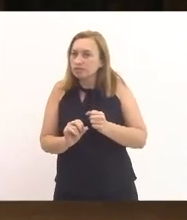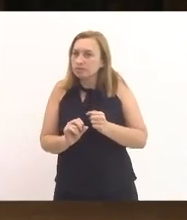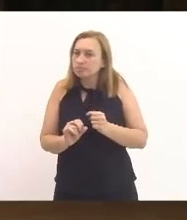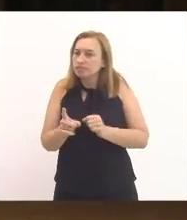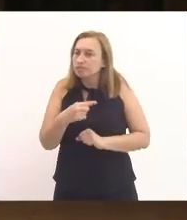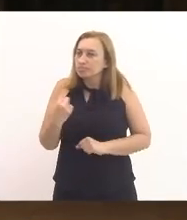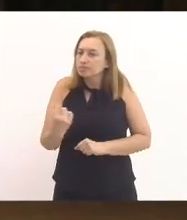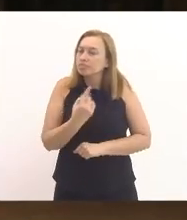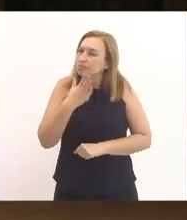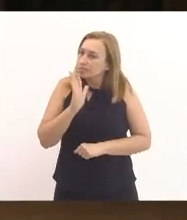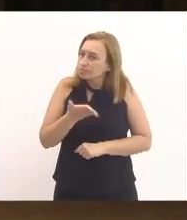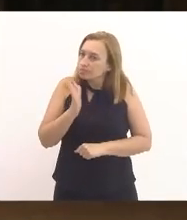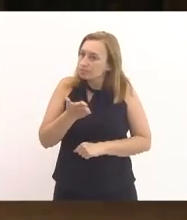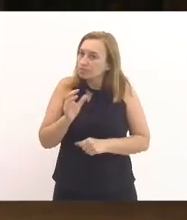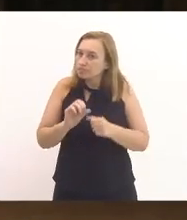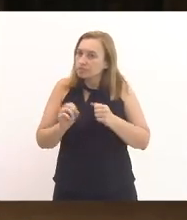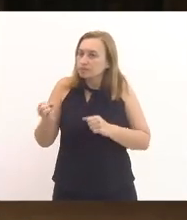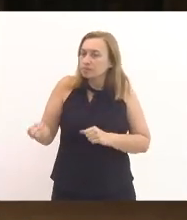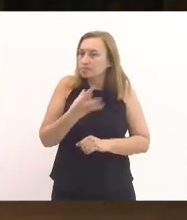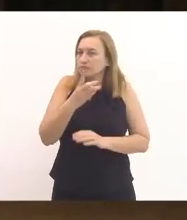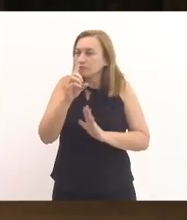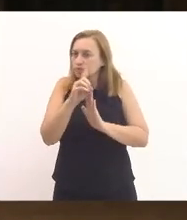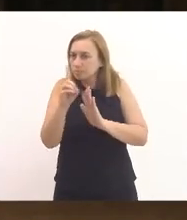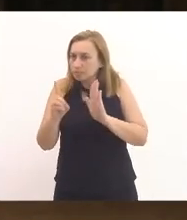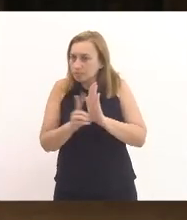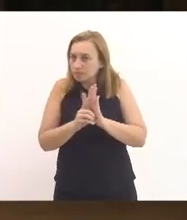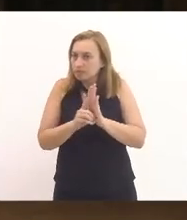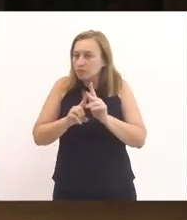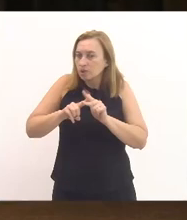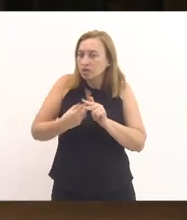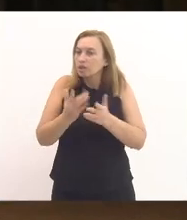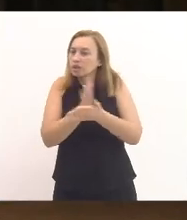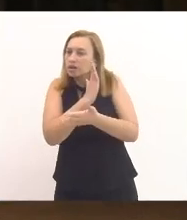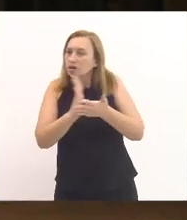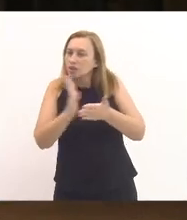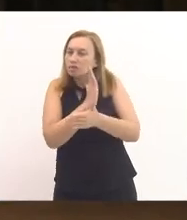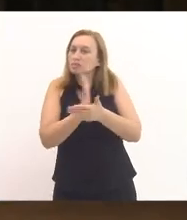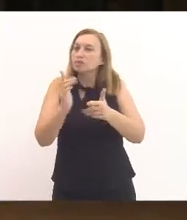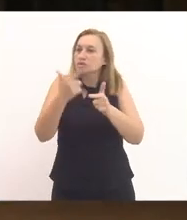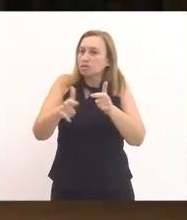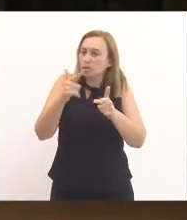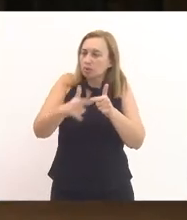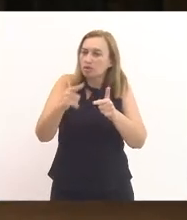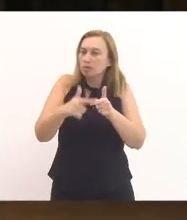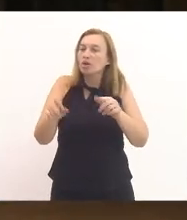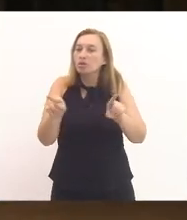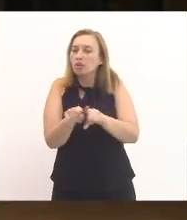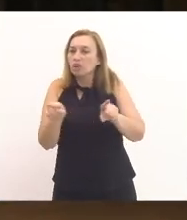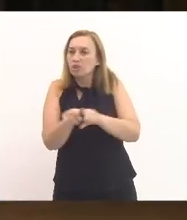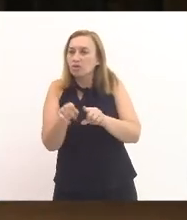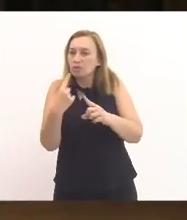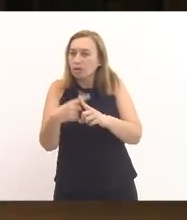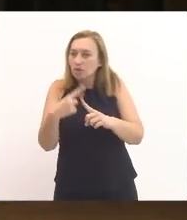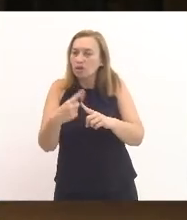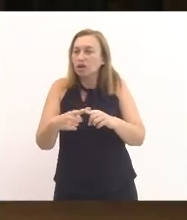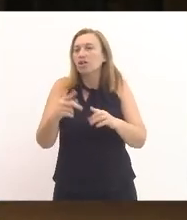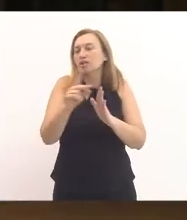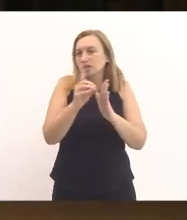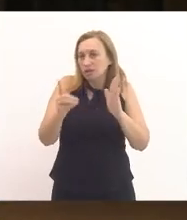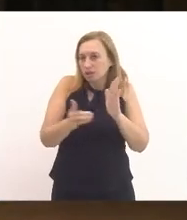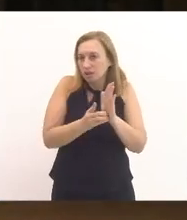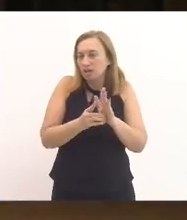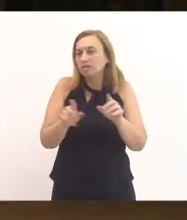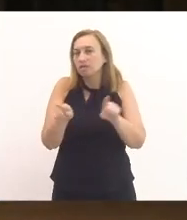nós já fizemos um novo decreto corrigindo alguns problemas porque o decreto também que foi aprovado não seguir o